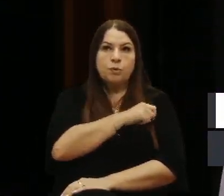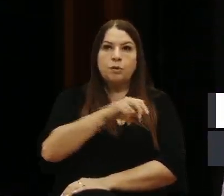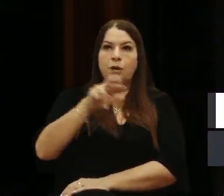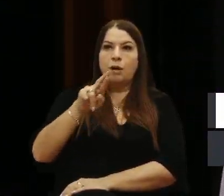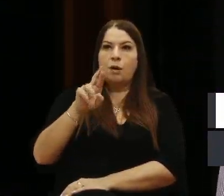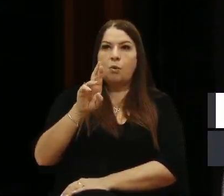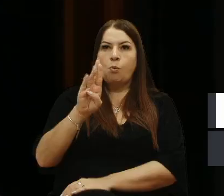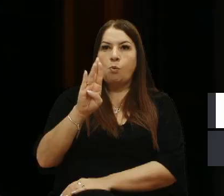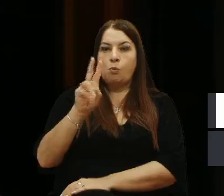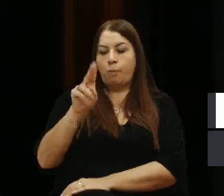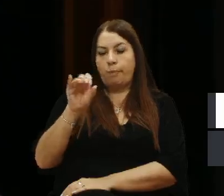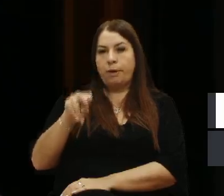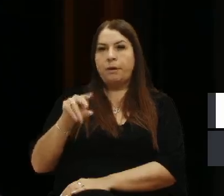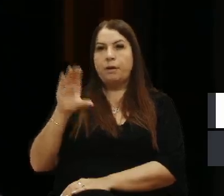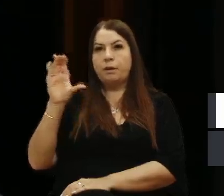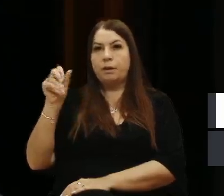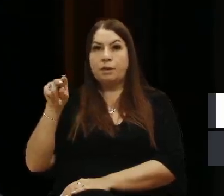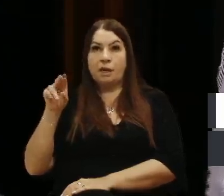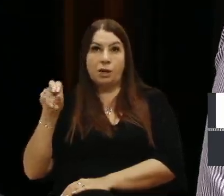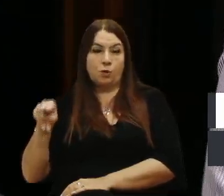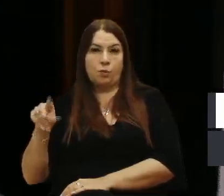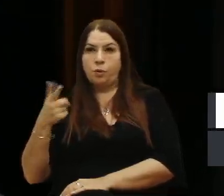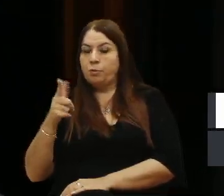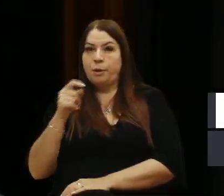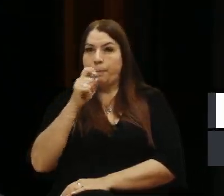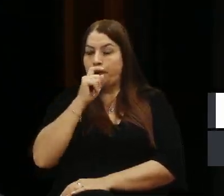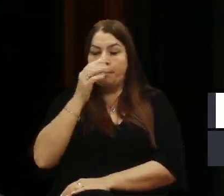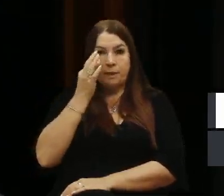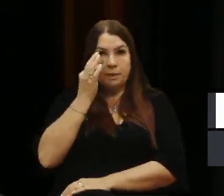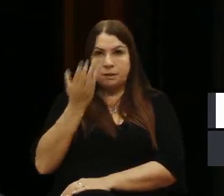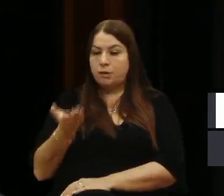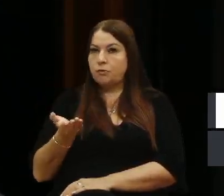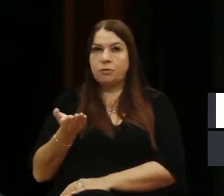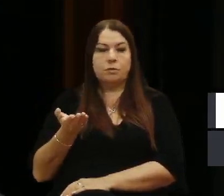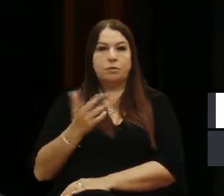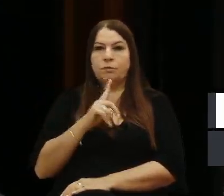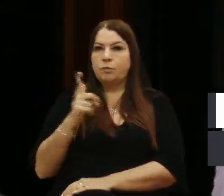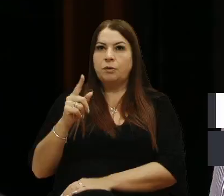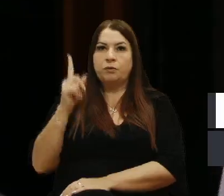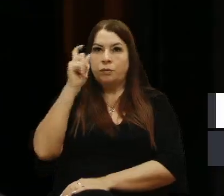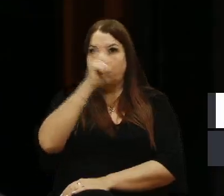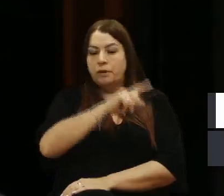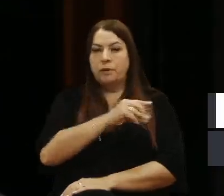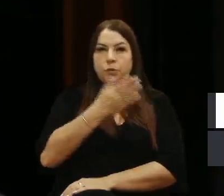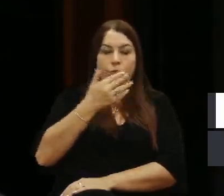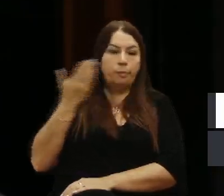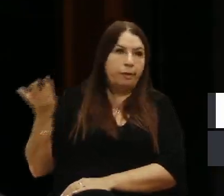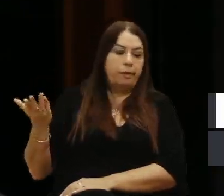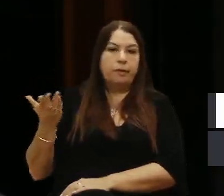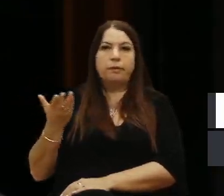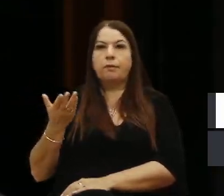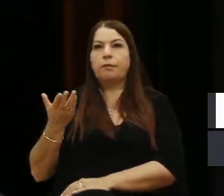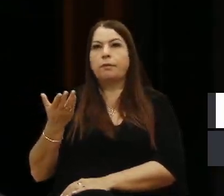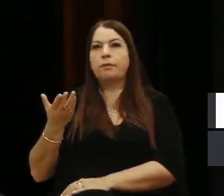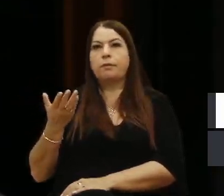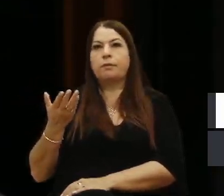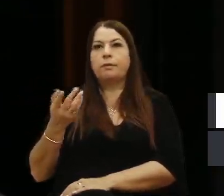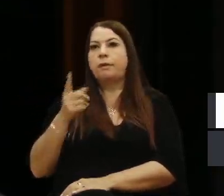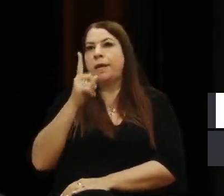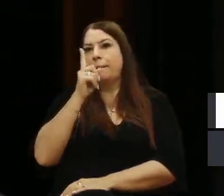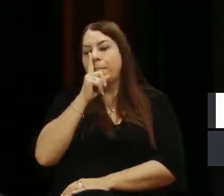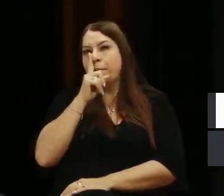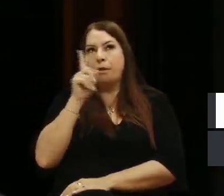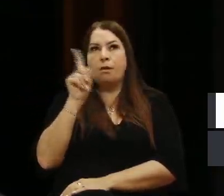vem do Canyon, que ele não tem um pai presente, que tem uma dificuldade de alimentação, que a mãe